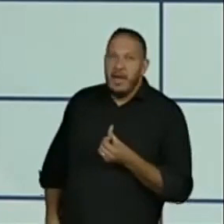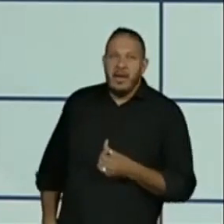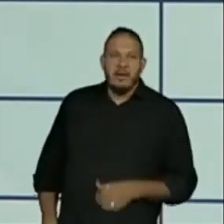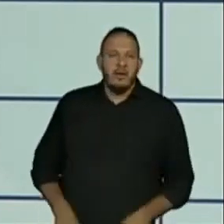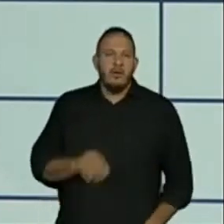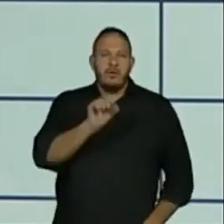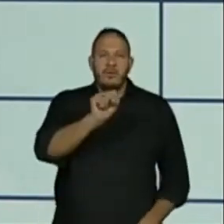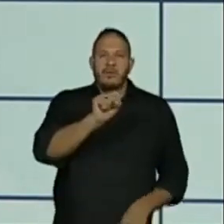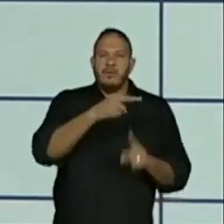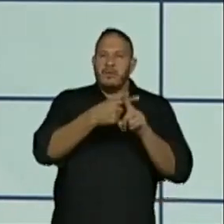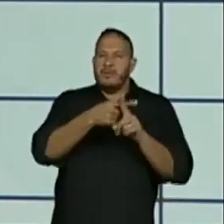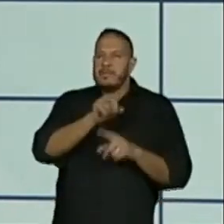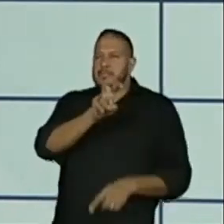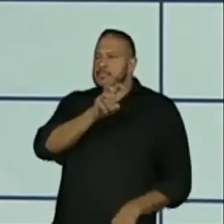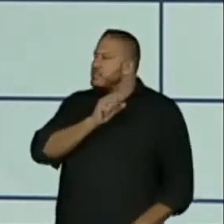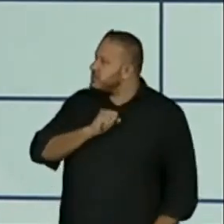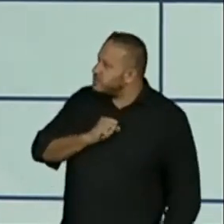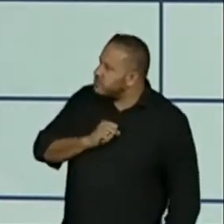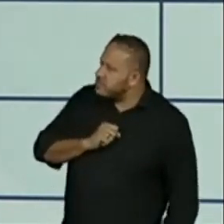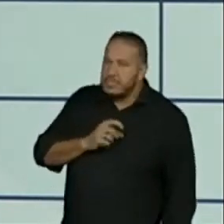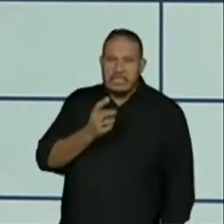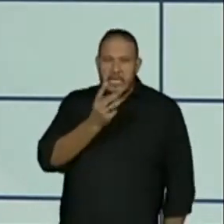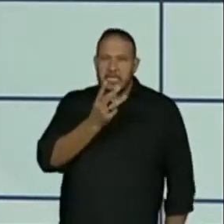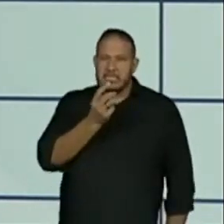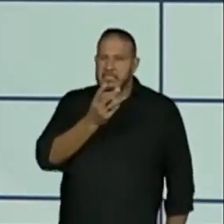mais 5, 13.